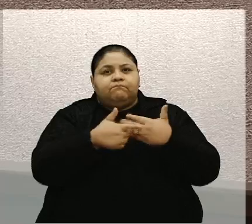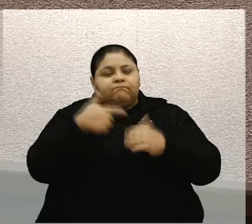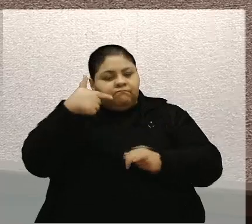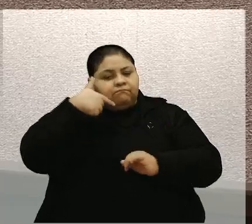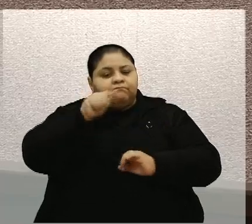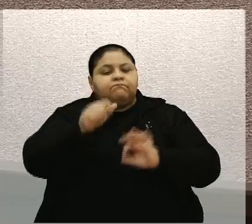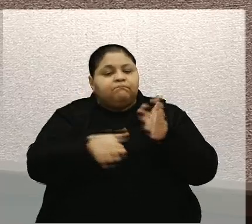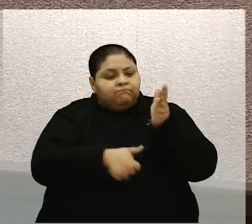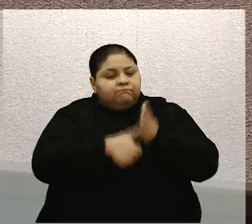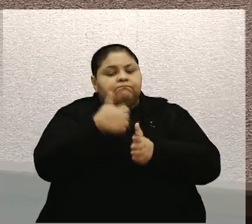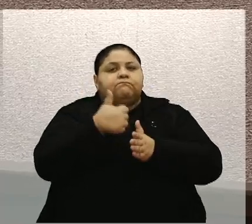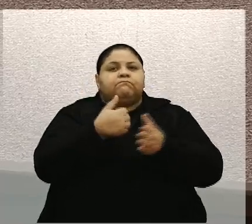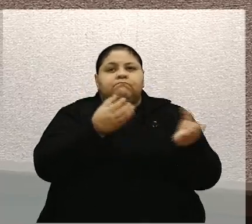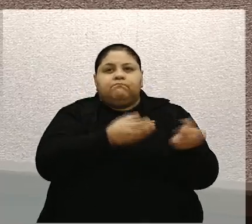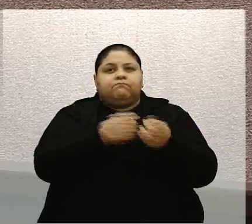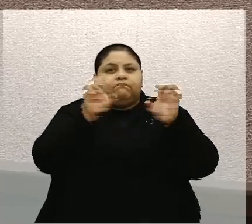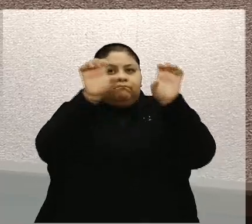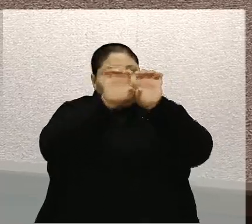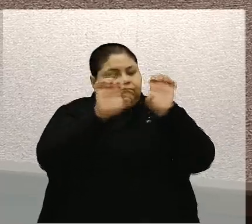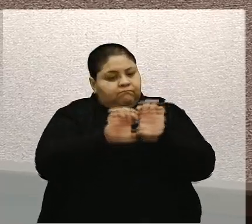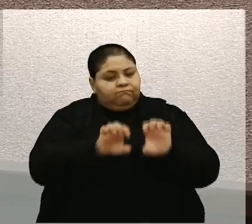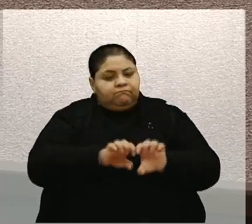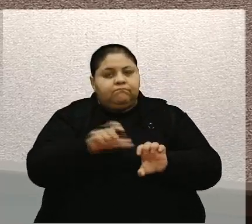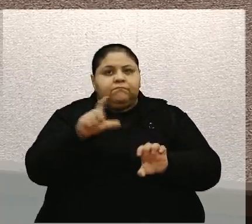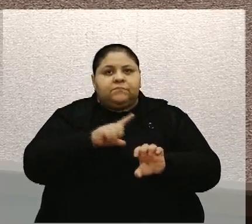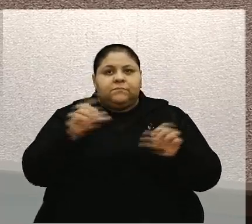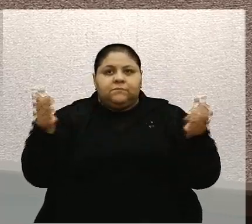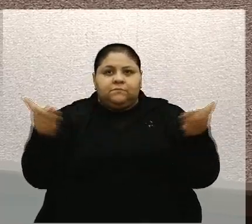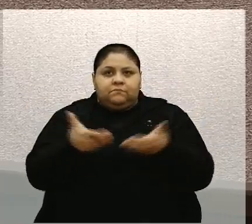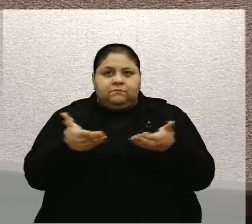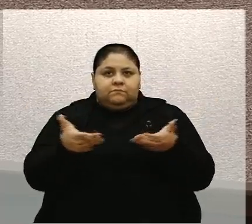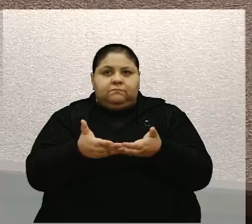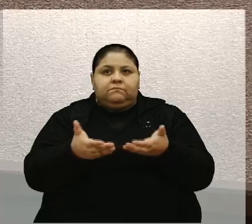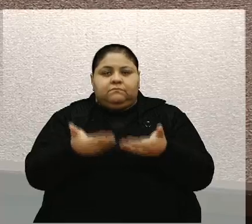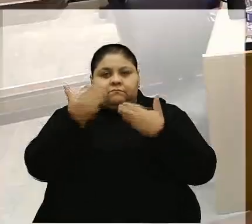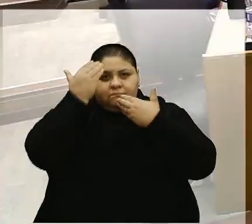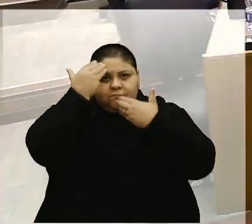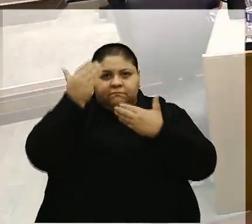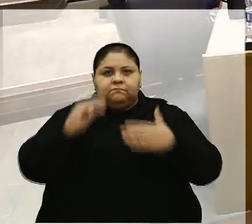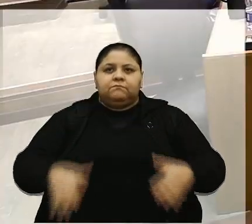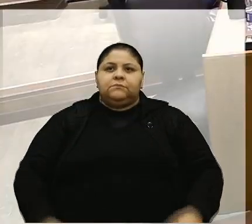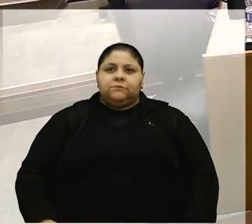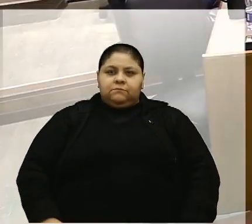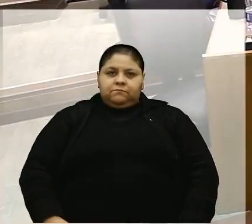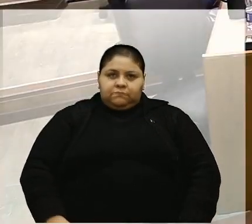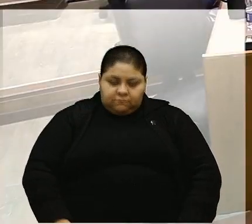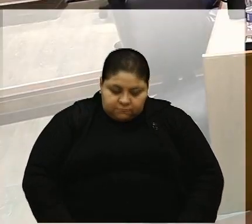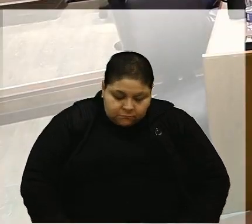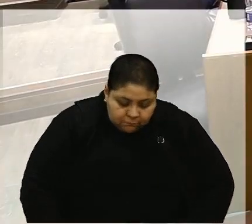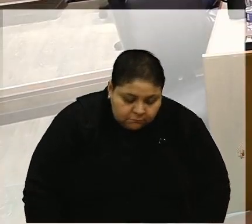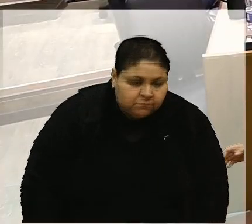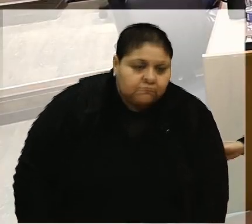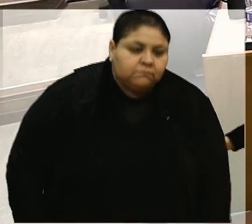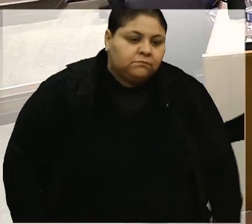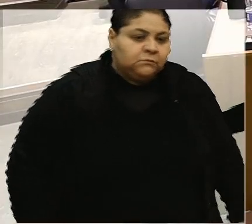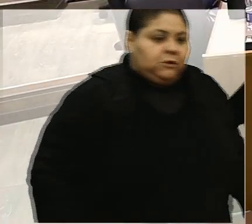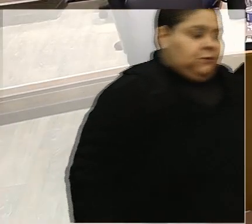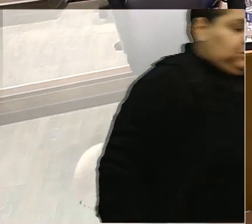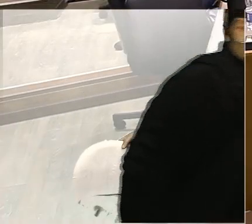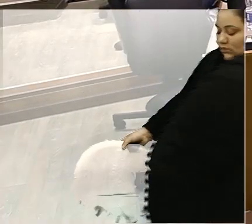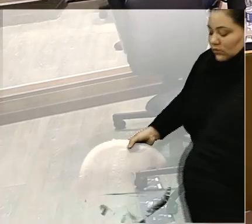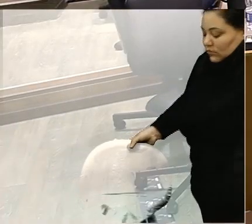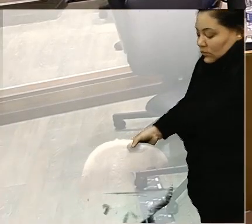e também melhorar muito a estrutura que existe hoje. Obrigado, Scarco. Vereador Sandro, depois eu preciso